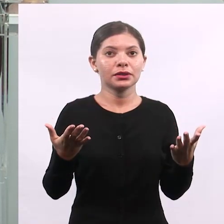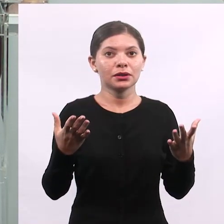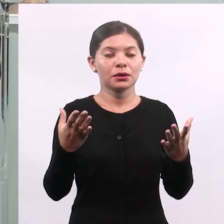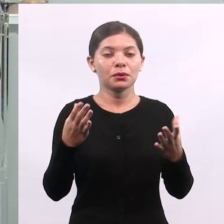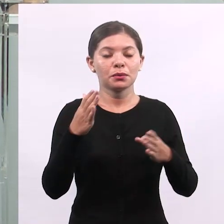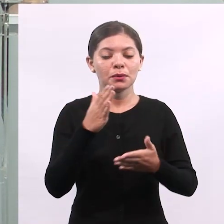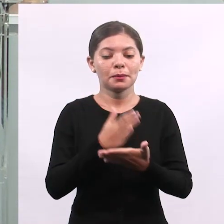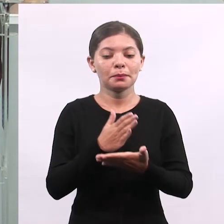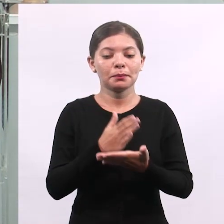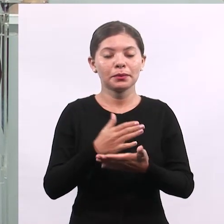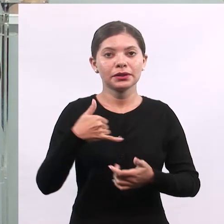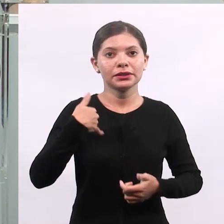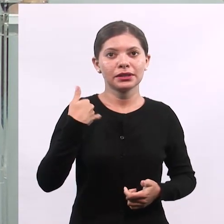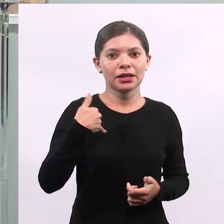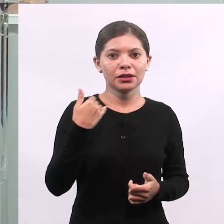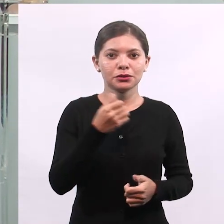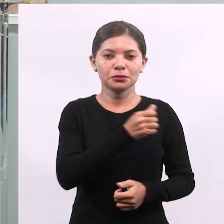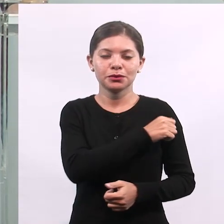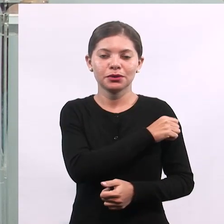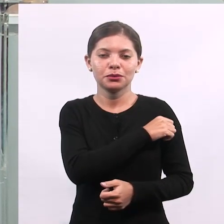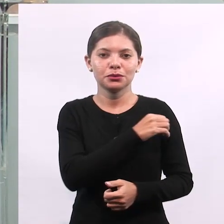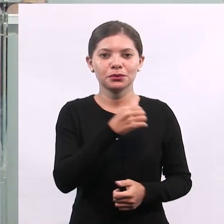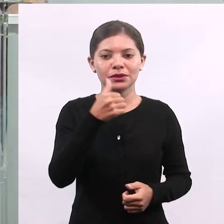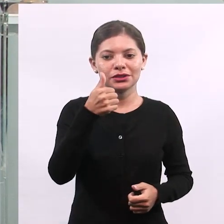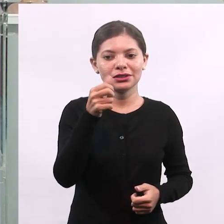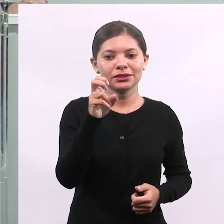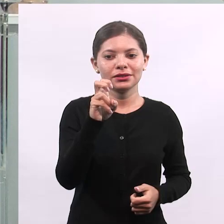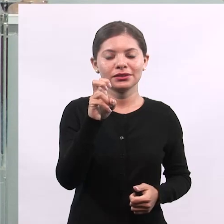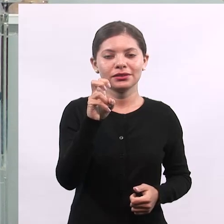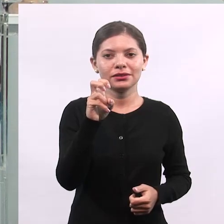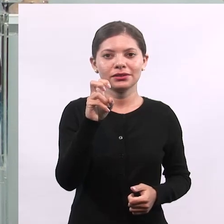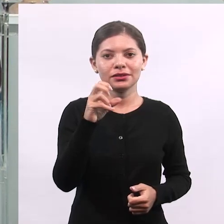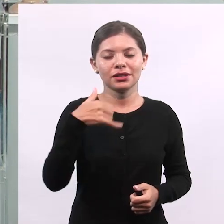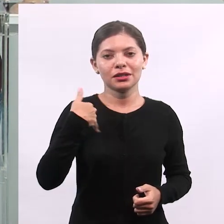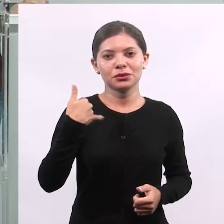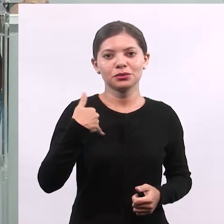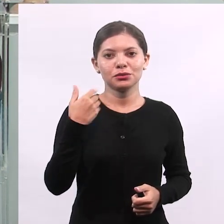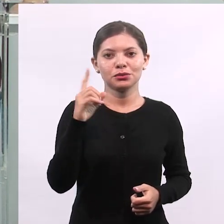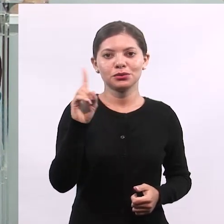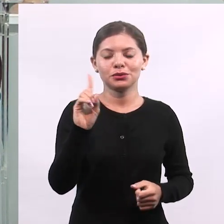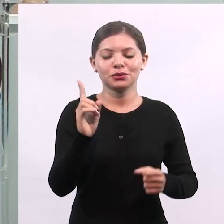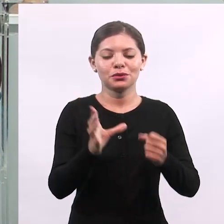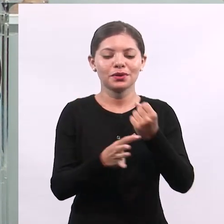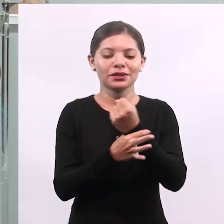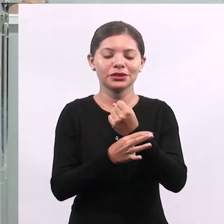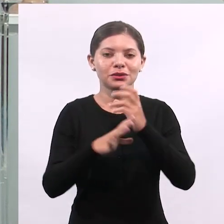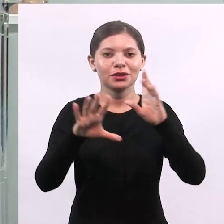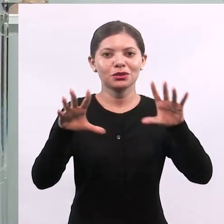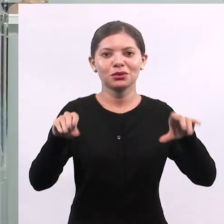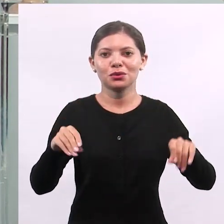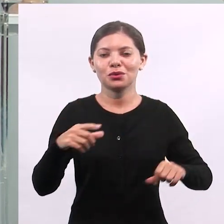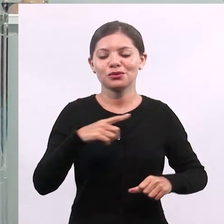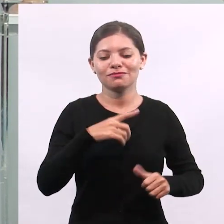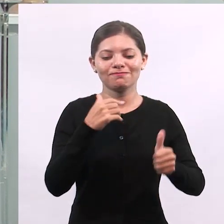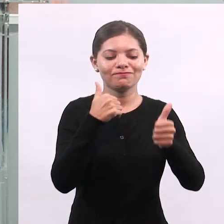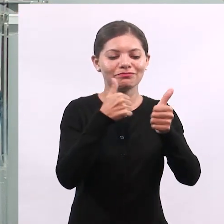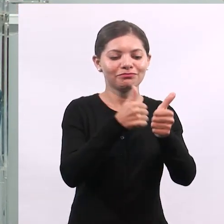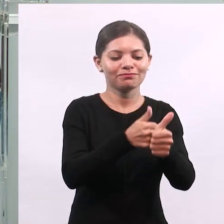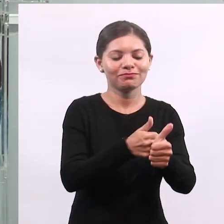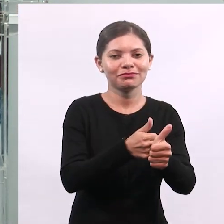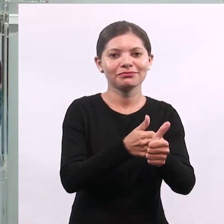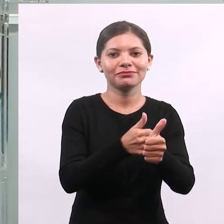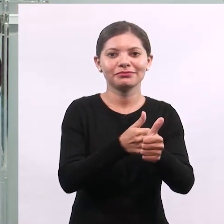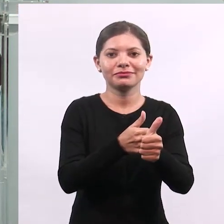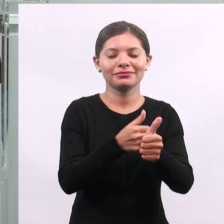é de 15 anos eu não estou garantindo que todos estão próximos de 15 anos para